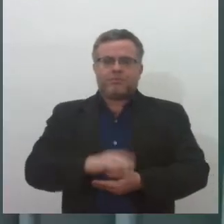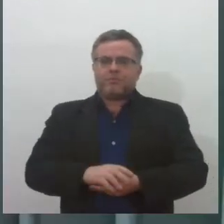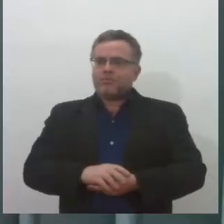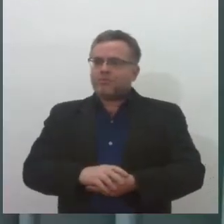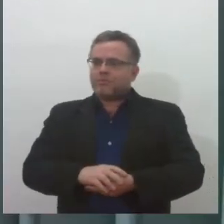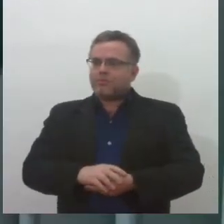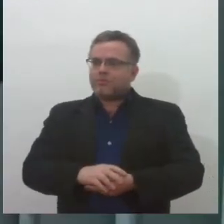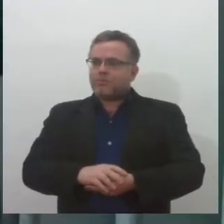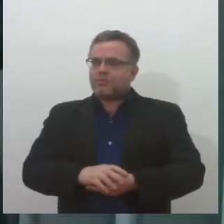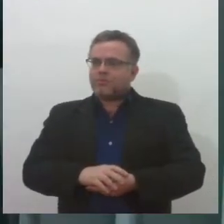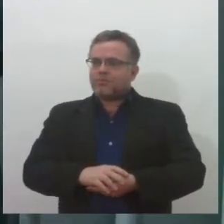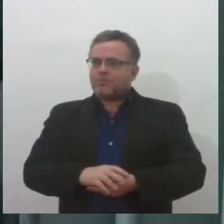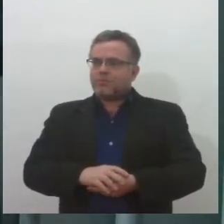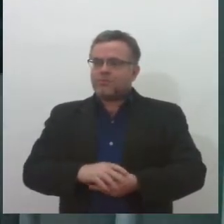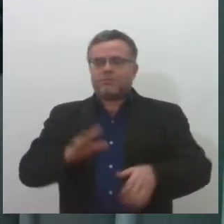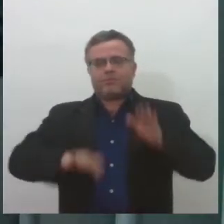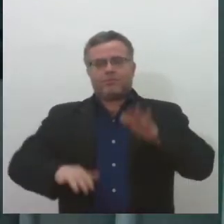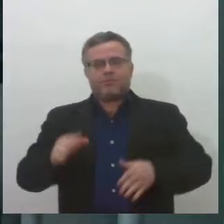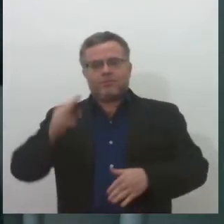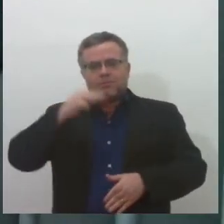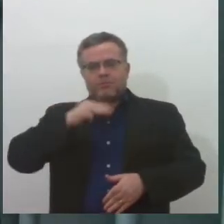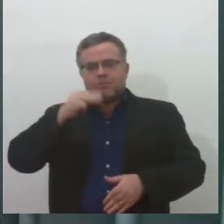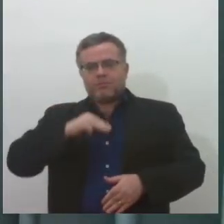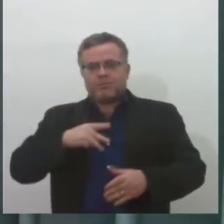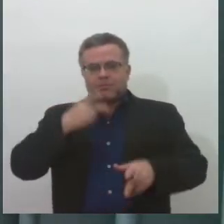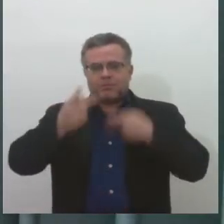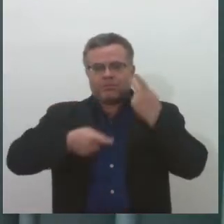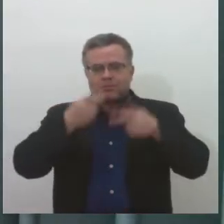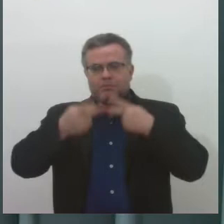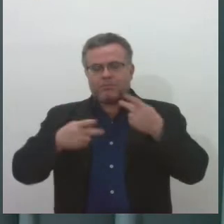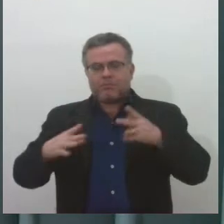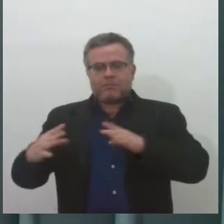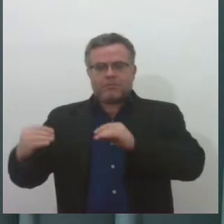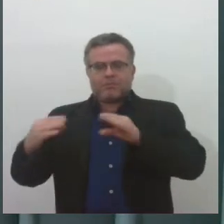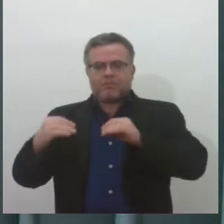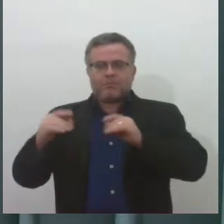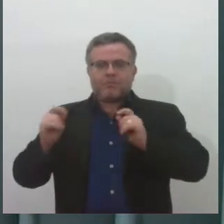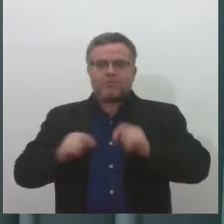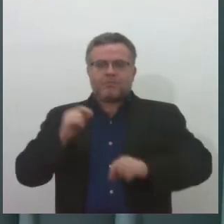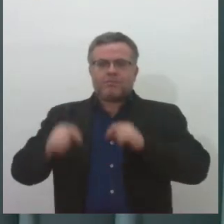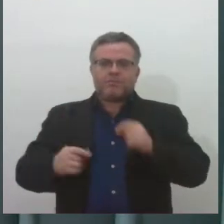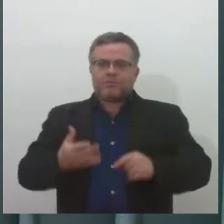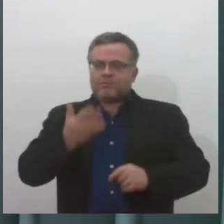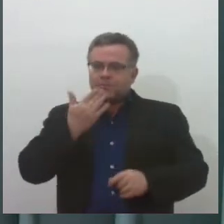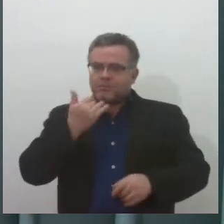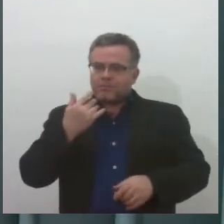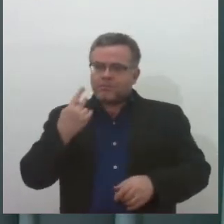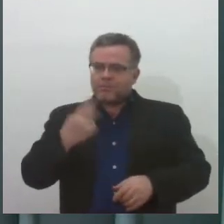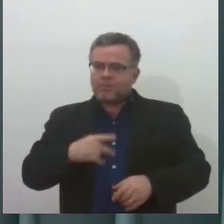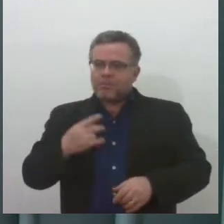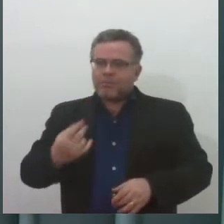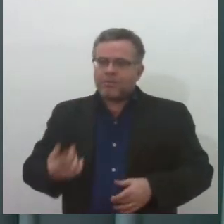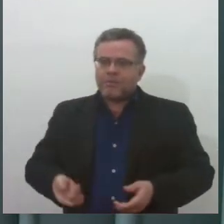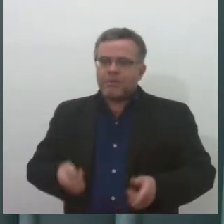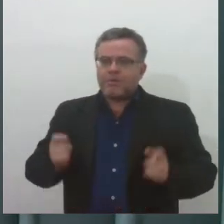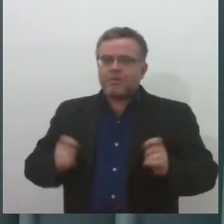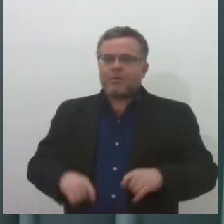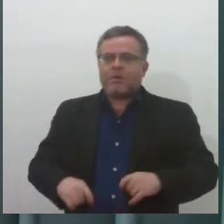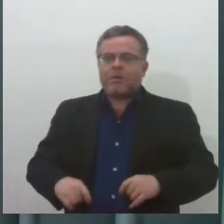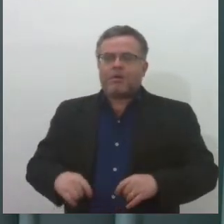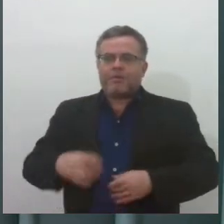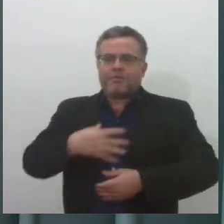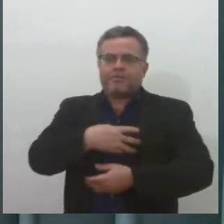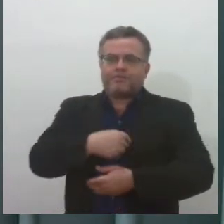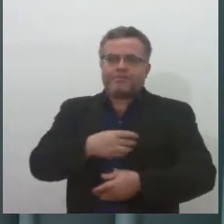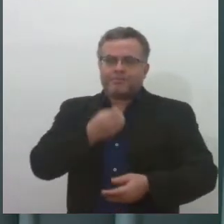existe uma questão que muitas mães comentam né conversam entre si quer com relação à alimentação que a mãe deve ter para ter um leite mais